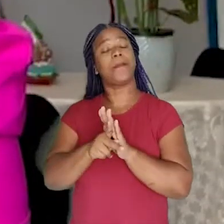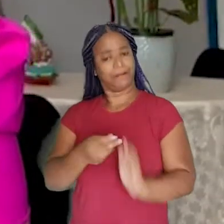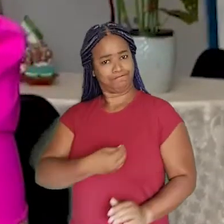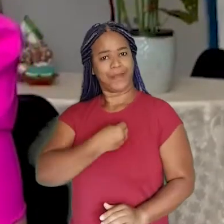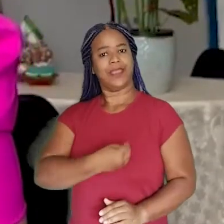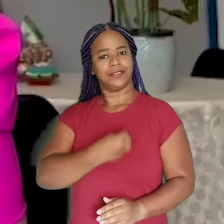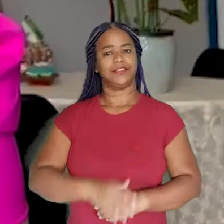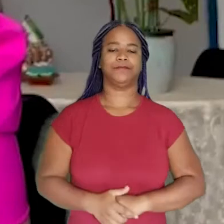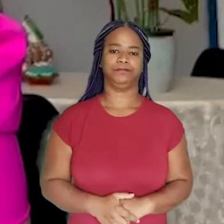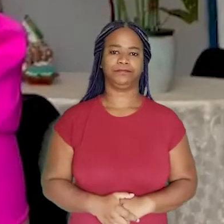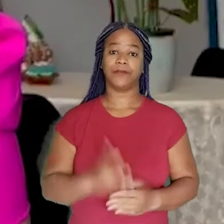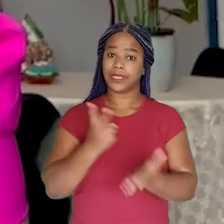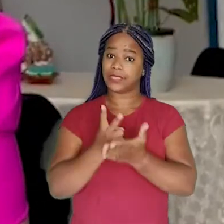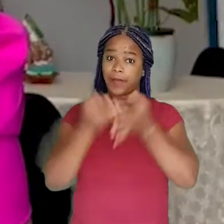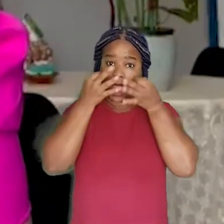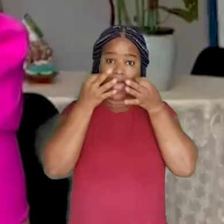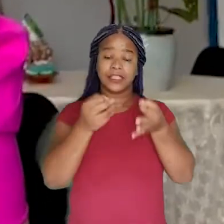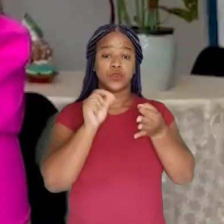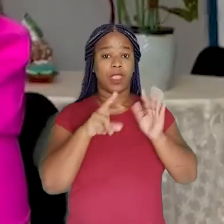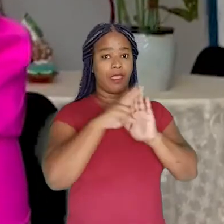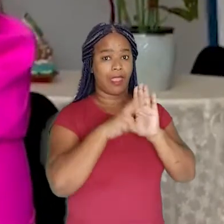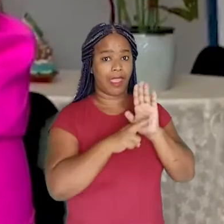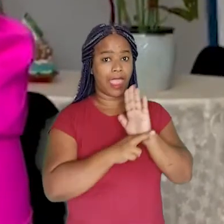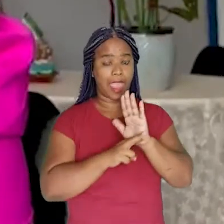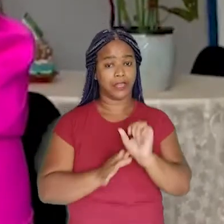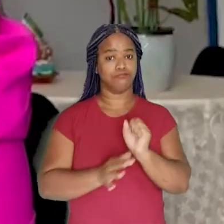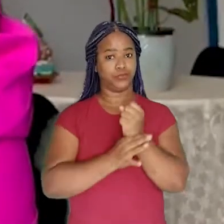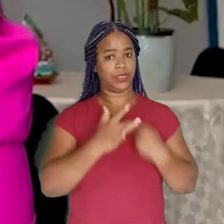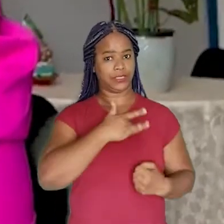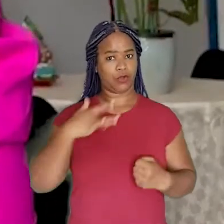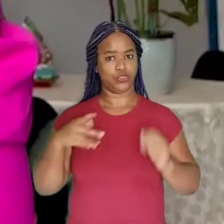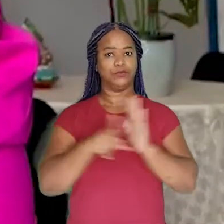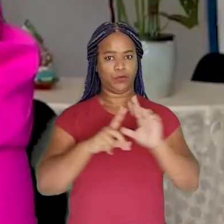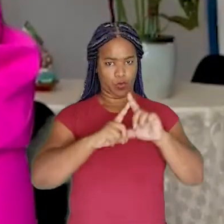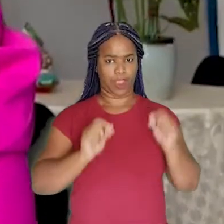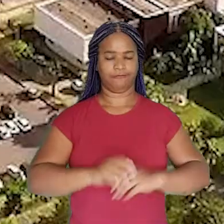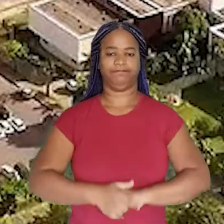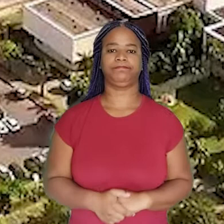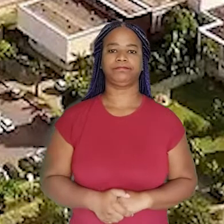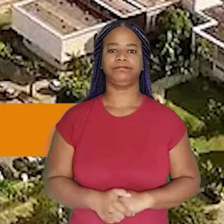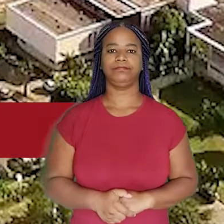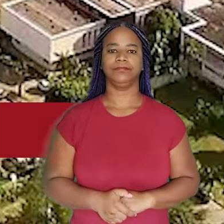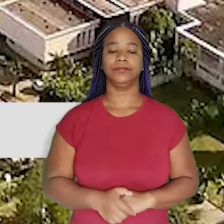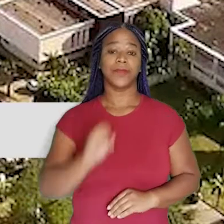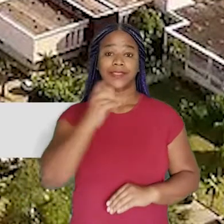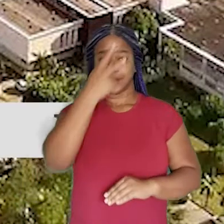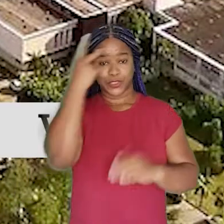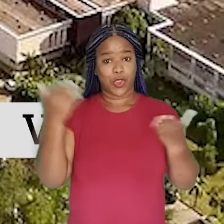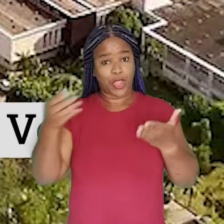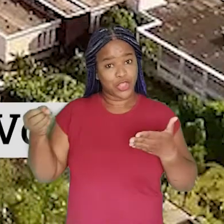de maneira presencial, sempre atenta aos protocolos de biossegurança da instituição. E para quem chega